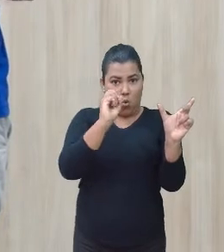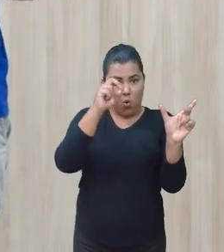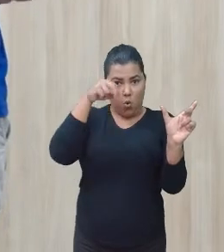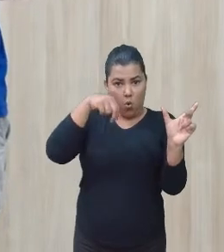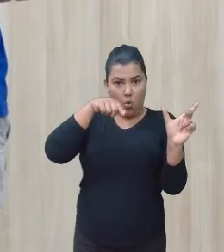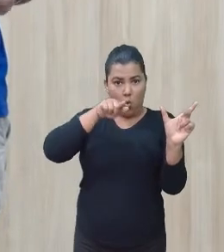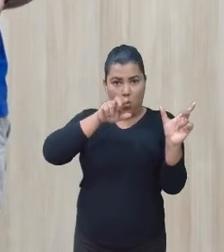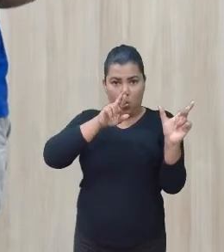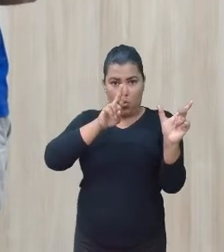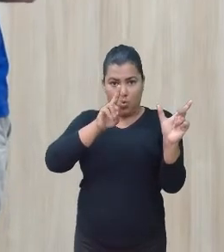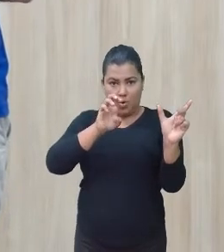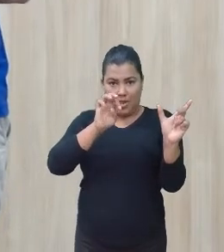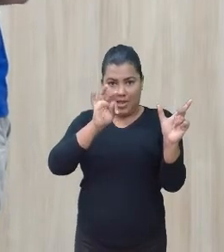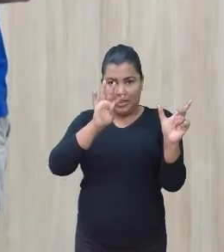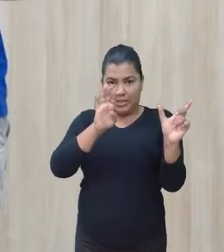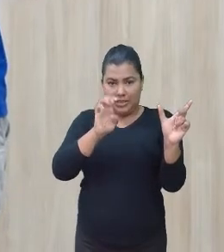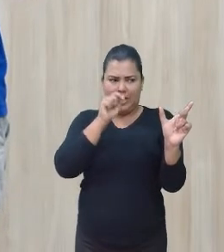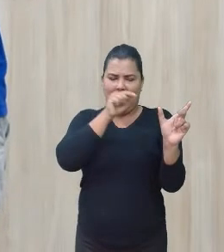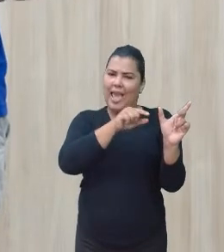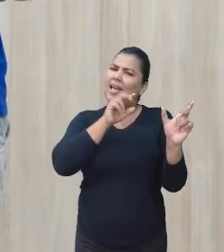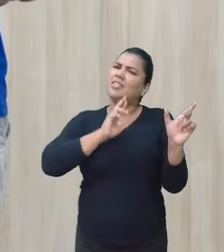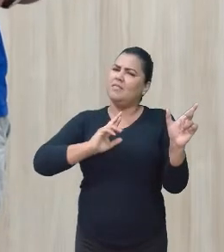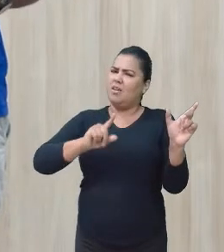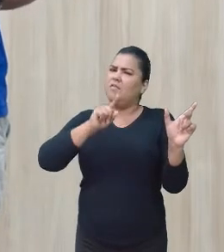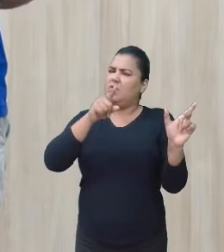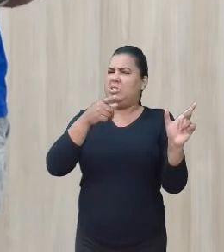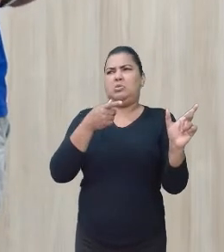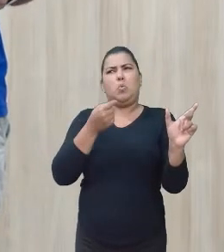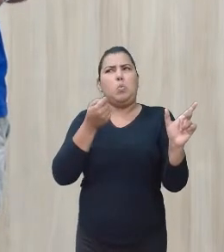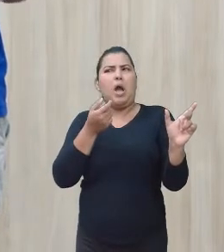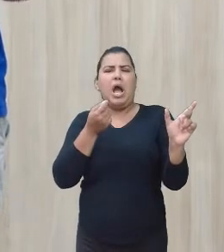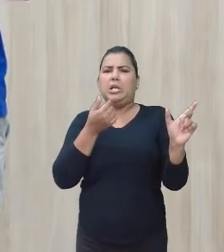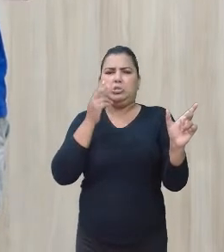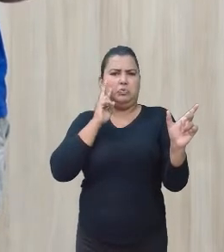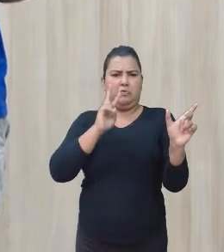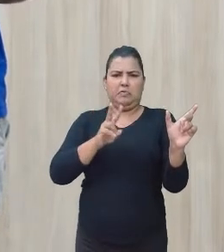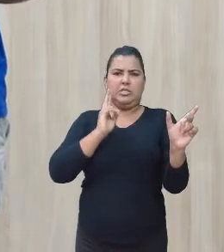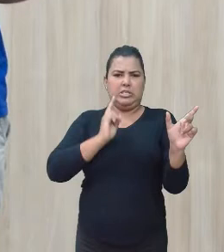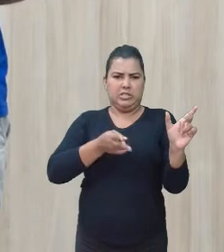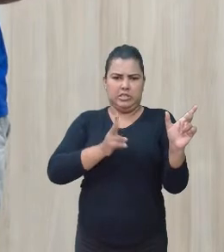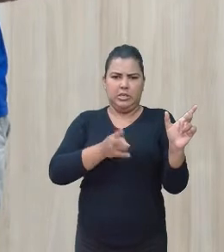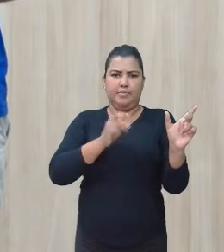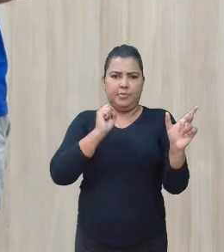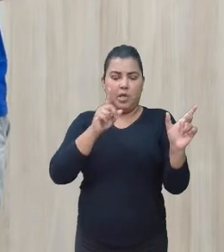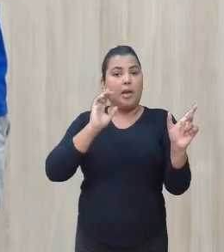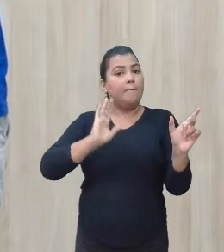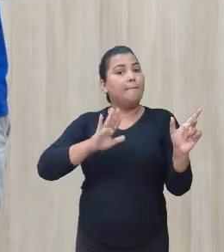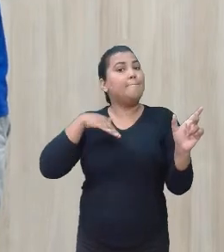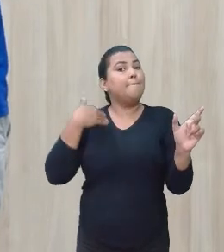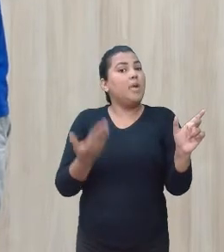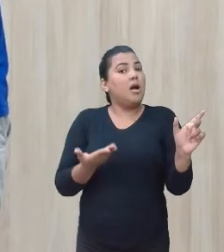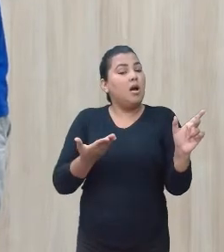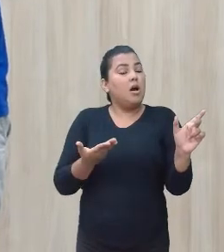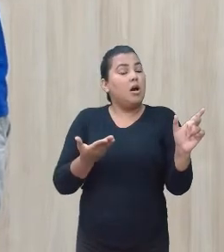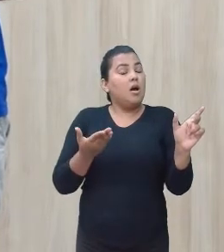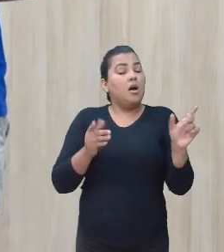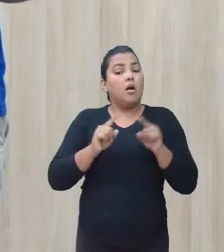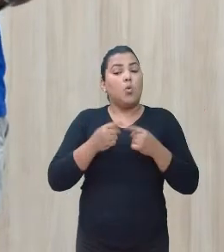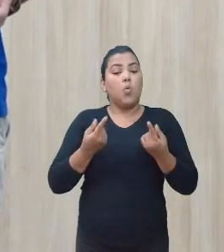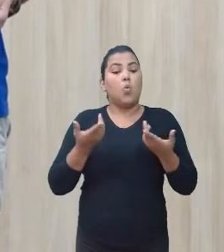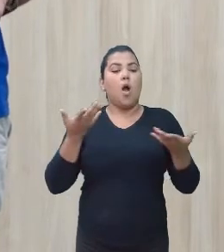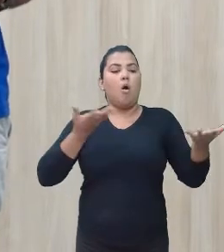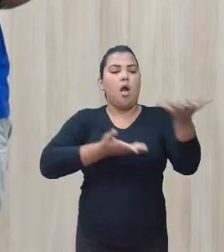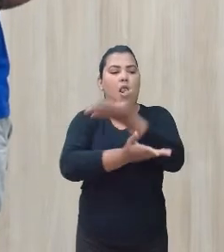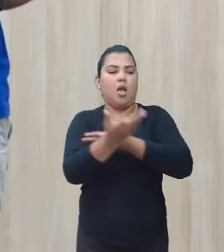que são essas duas palavras, semelhante e congruente, qual a relação entre elas e o modo que elas vão aparecer